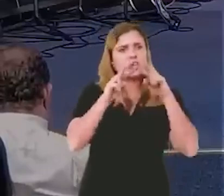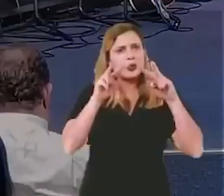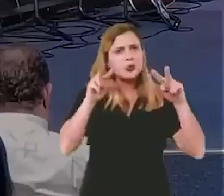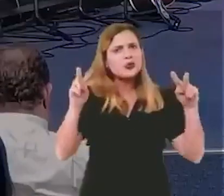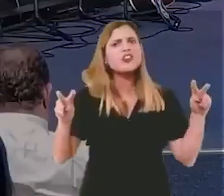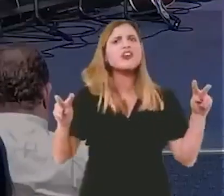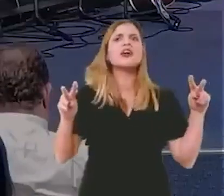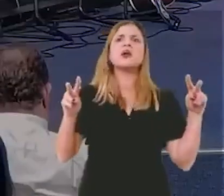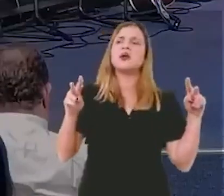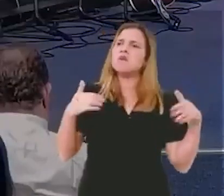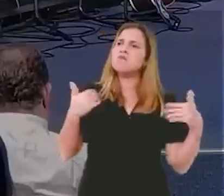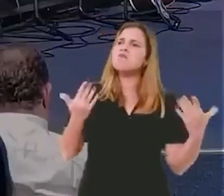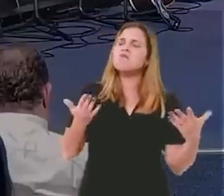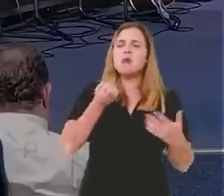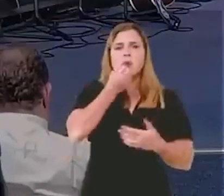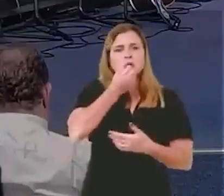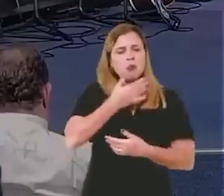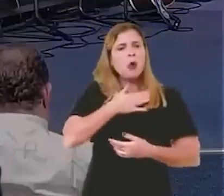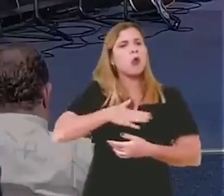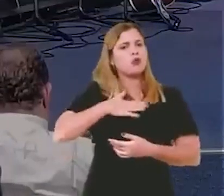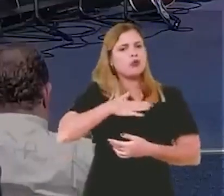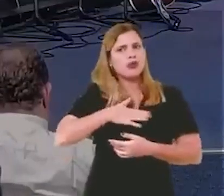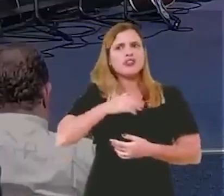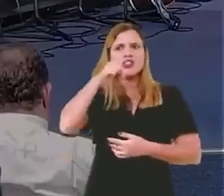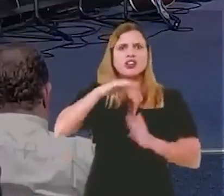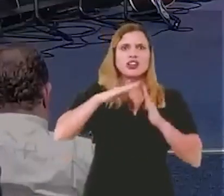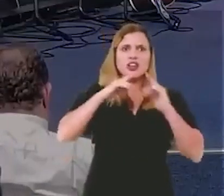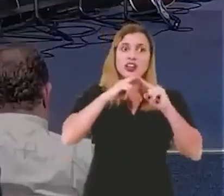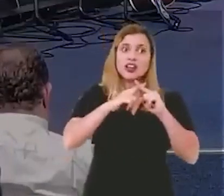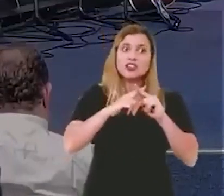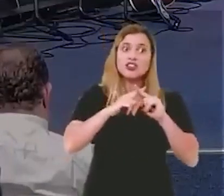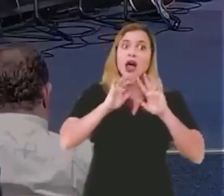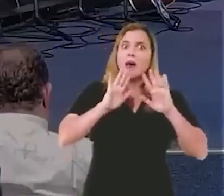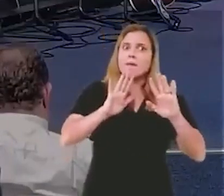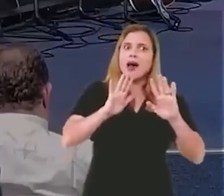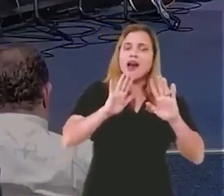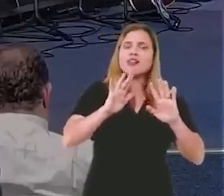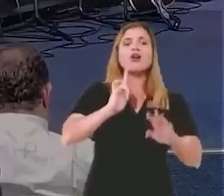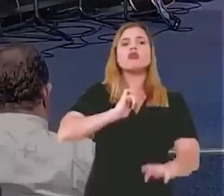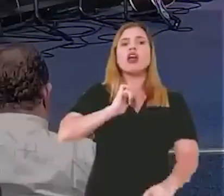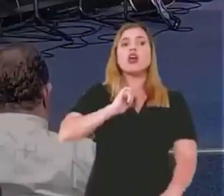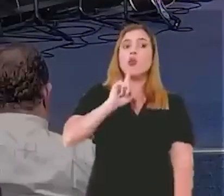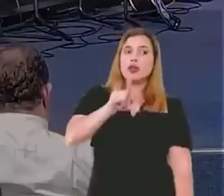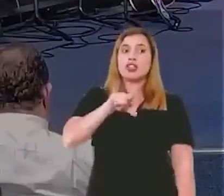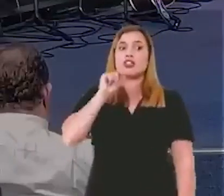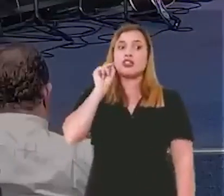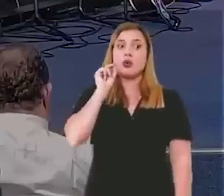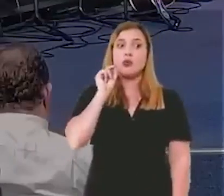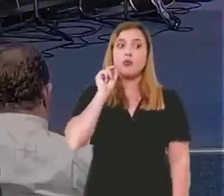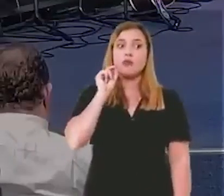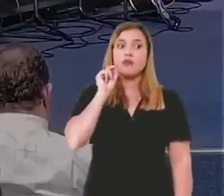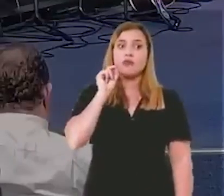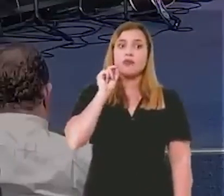tenho acompanhado até agora, mas eu não quero tomar decisão, eu não vou tomar